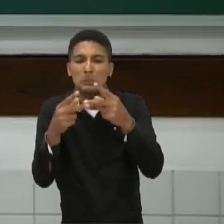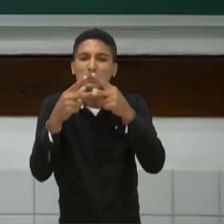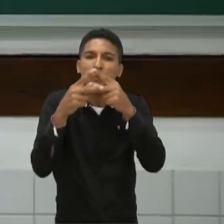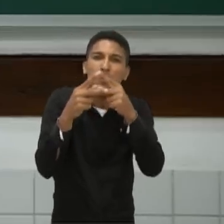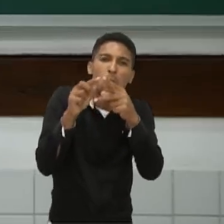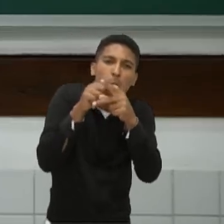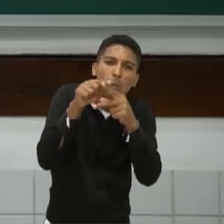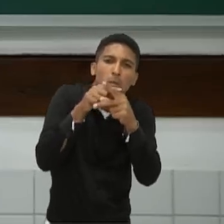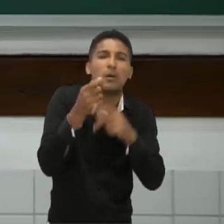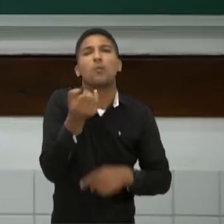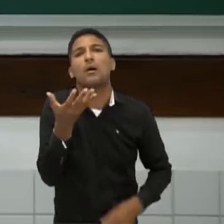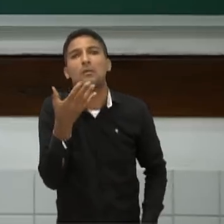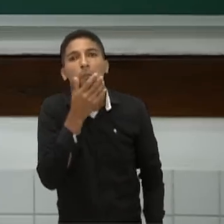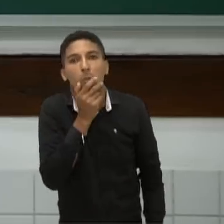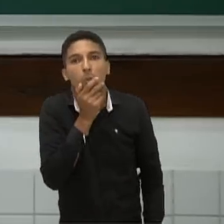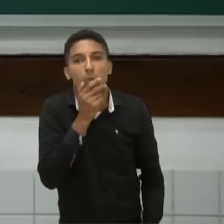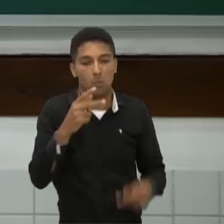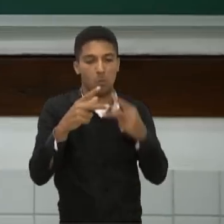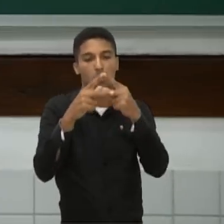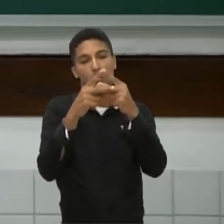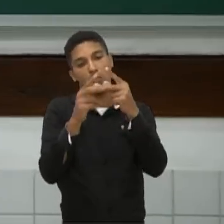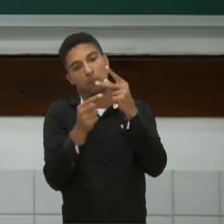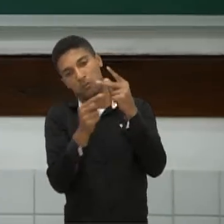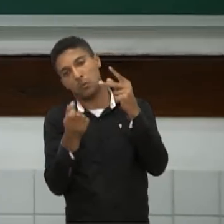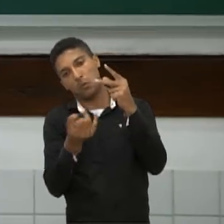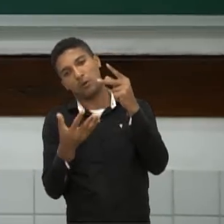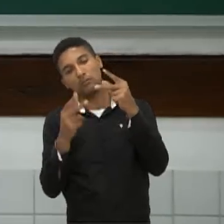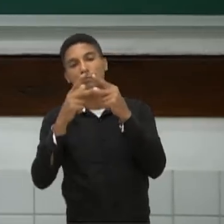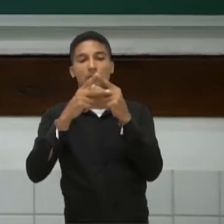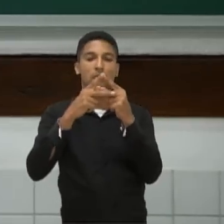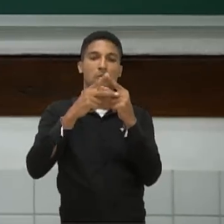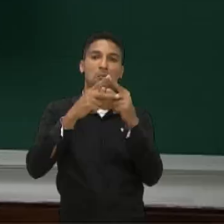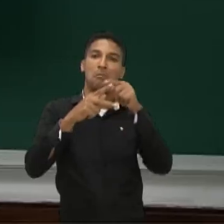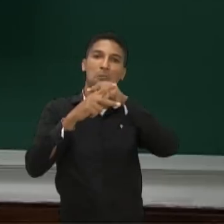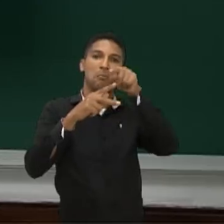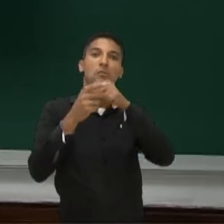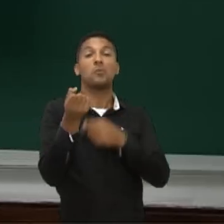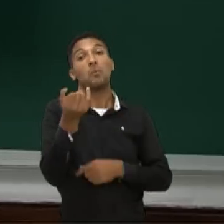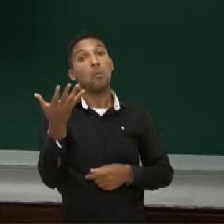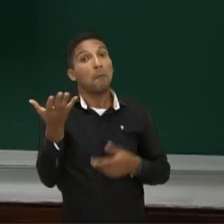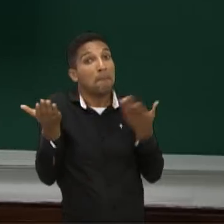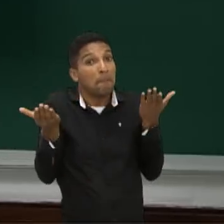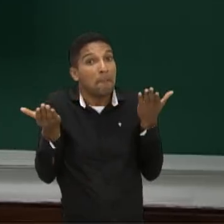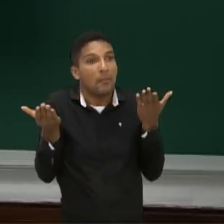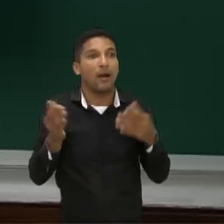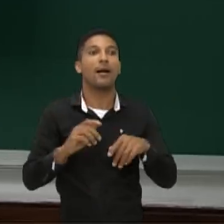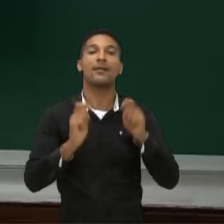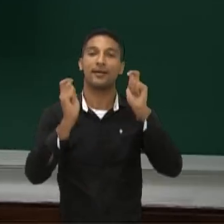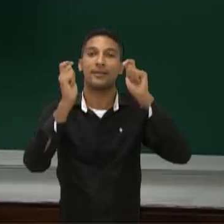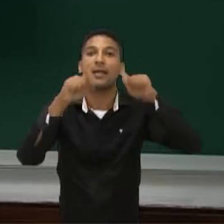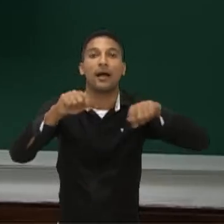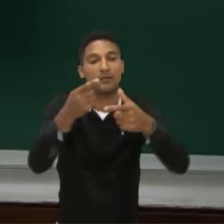utilizar é a divisão, não é verdade? Porque olha só, acompanha aqui com a professora. Eu tenho lá que